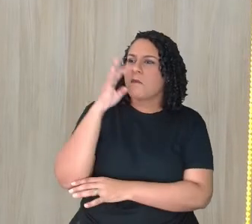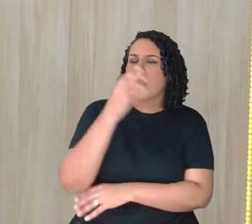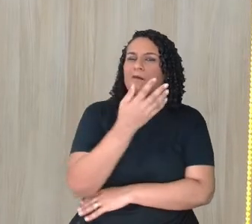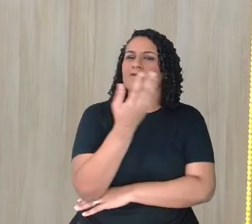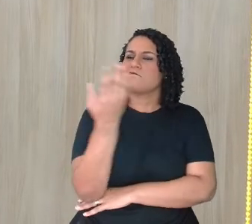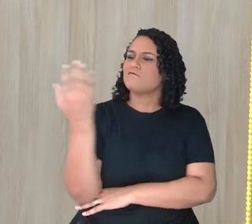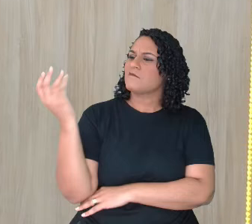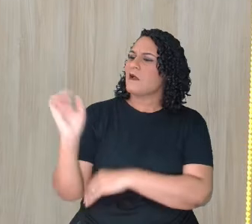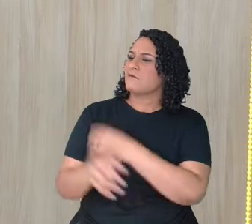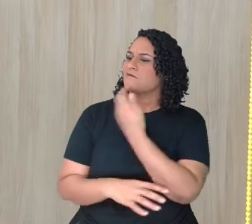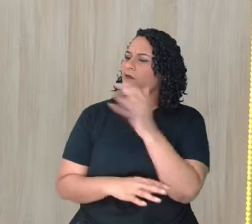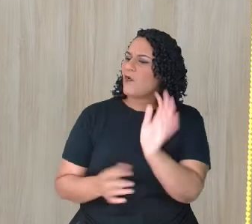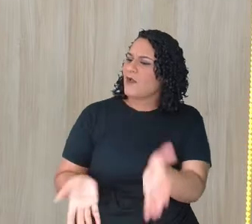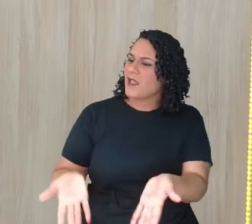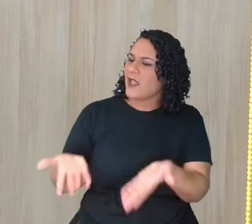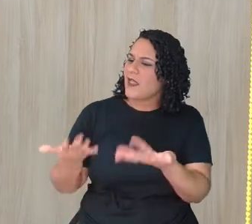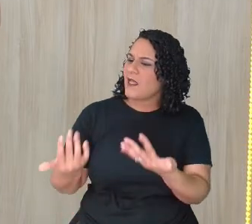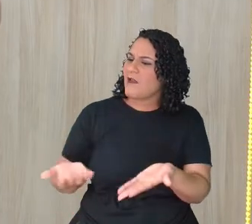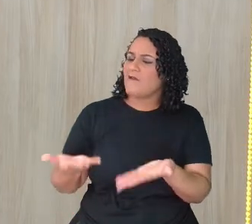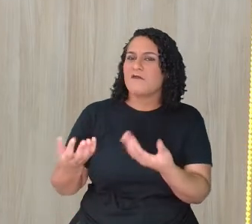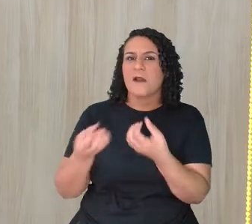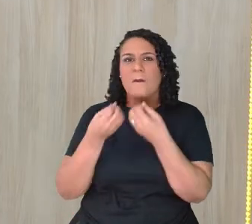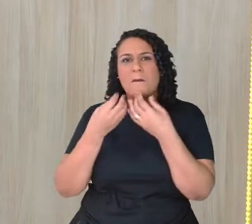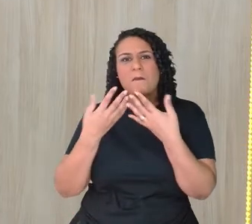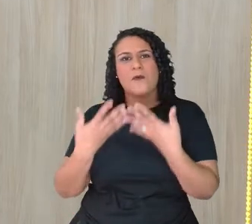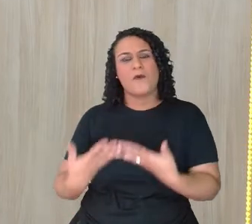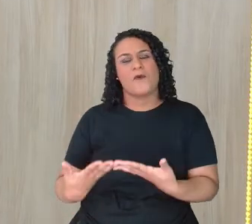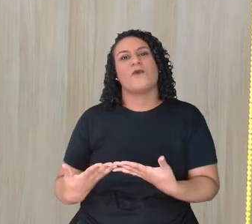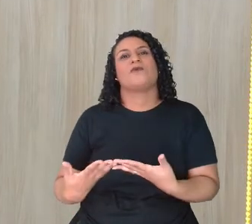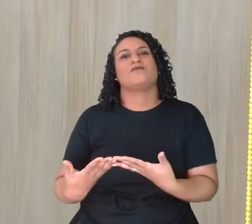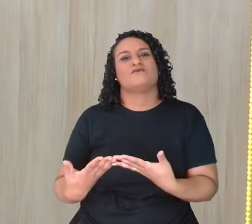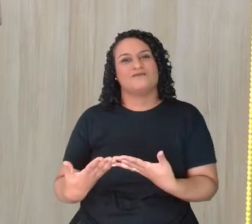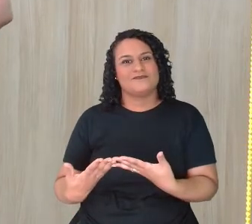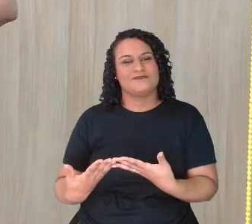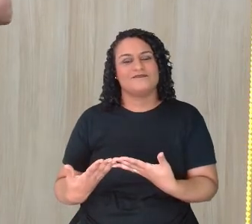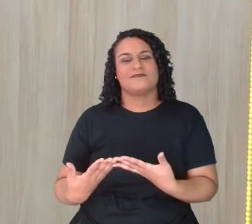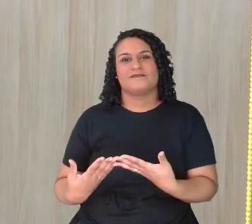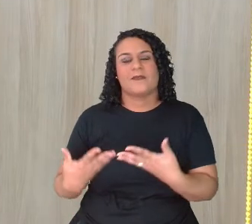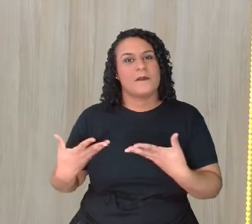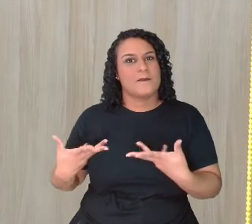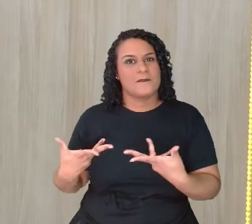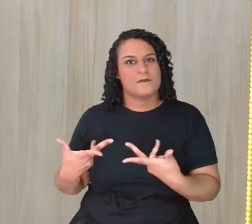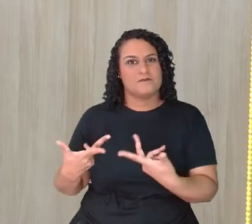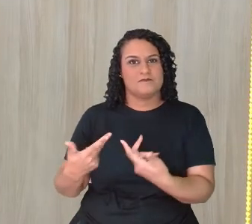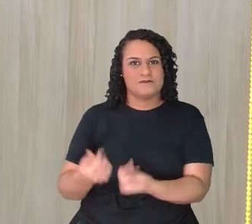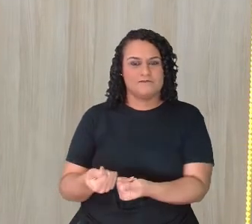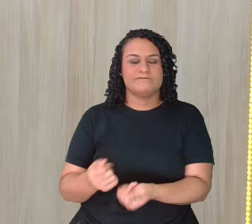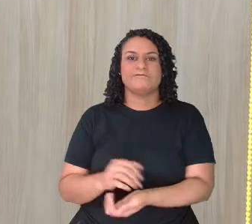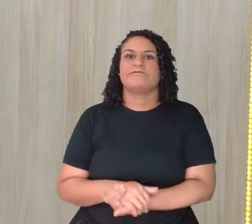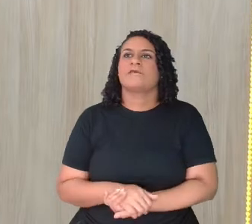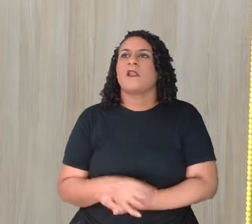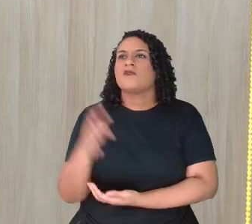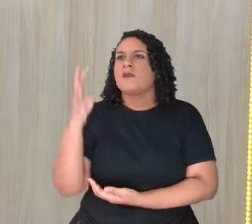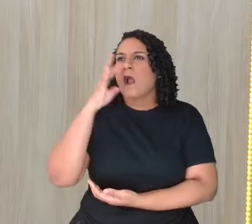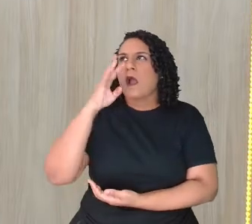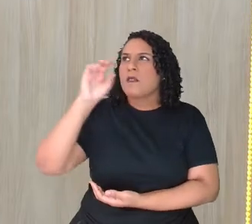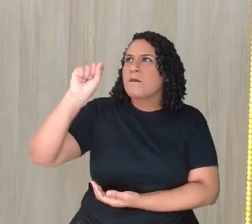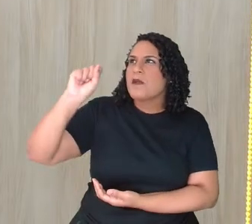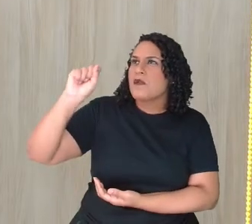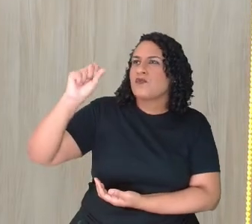é leve, aquilo que nos faz bem, aquilo que nos alimenta, aquilo que nos reconstrói. Então, admire o